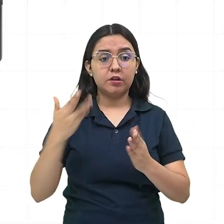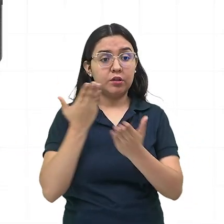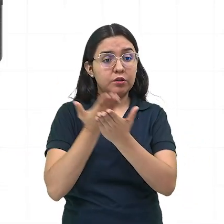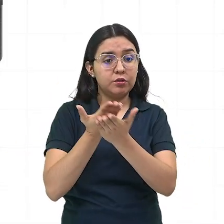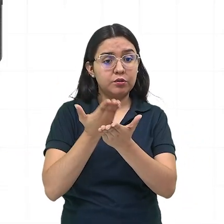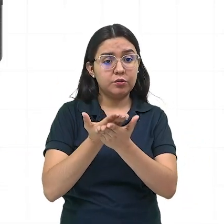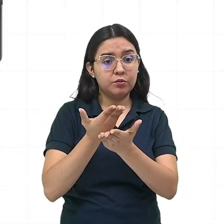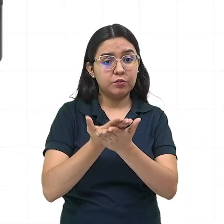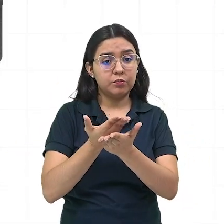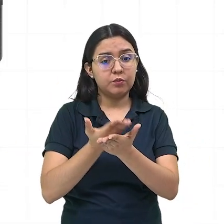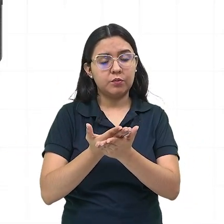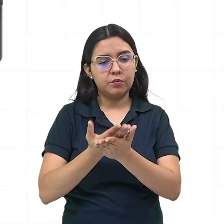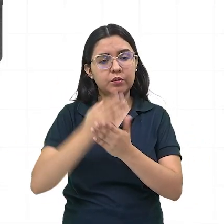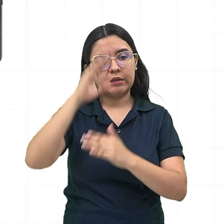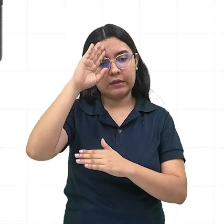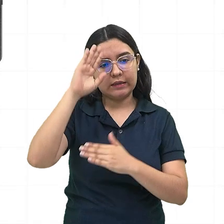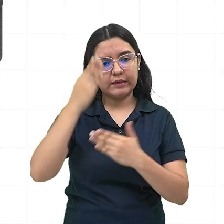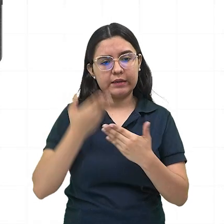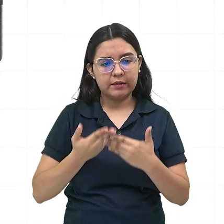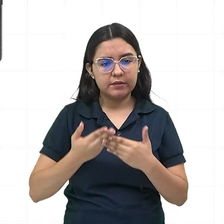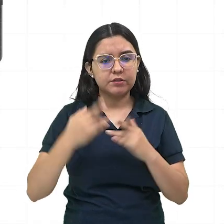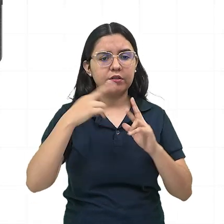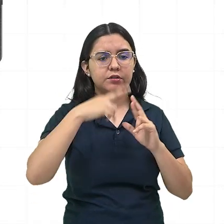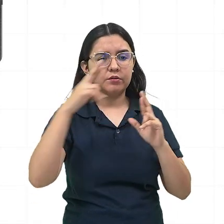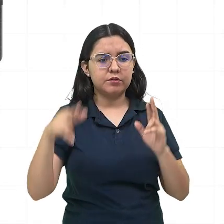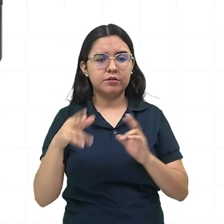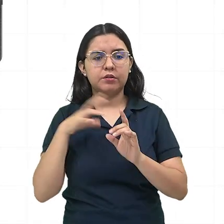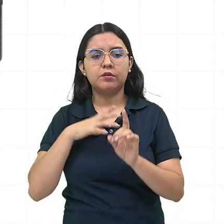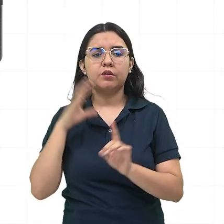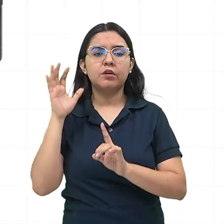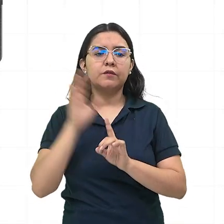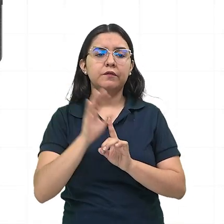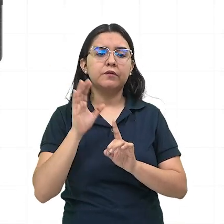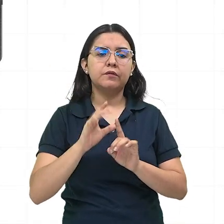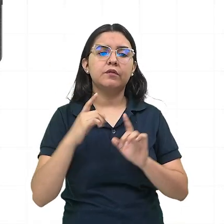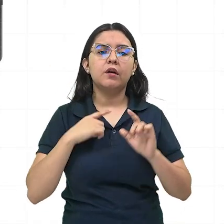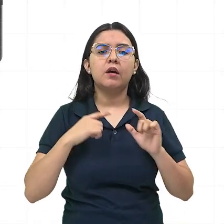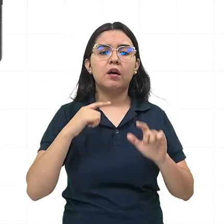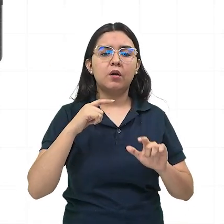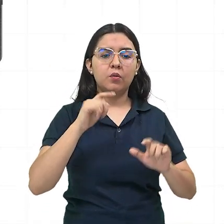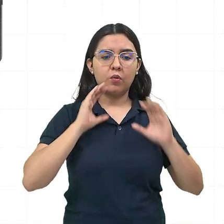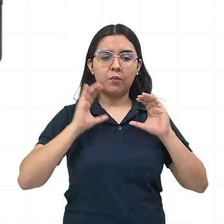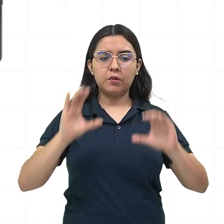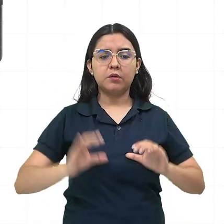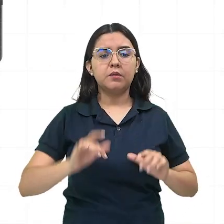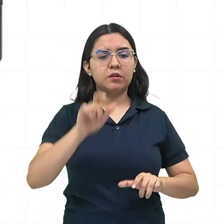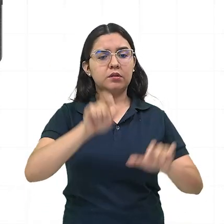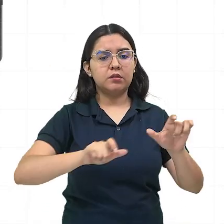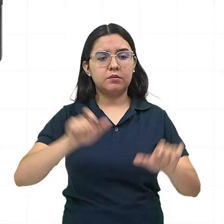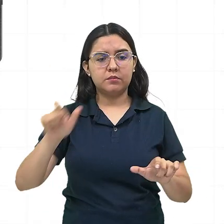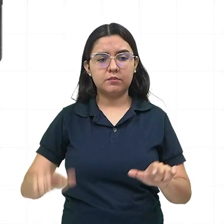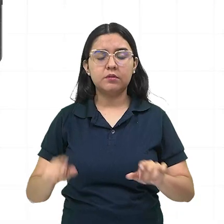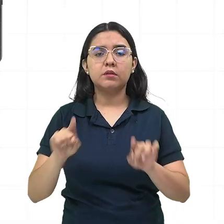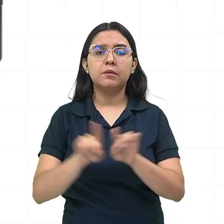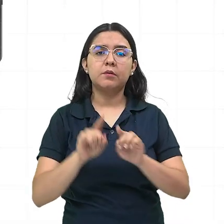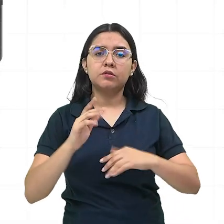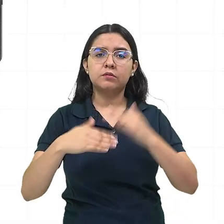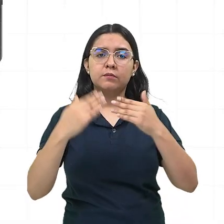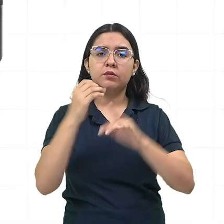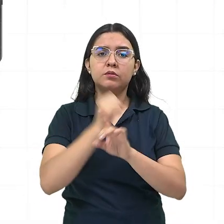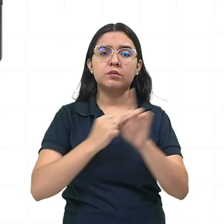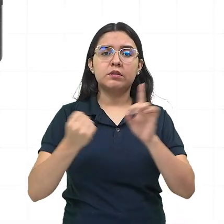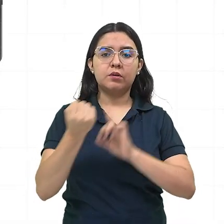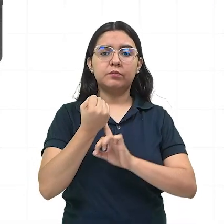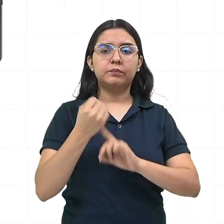religião como crenças religiosas influenciam a conduta das pessoas e o funcionamento